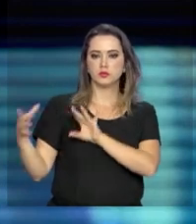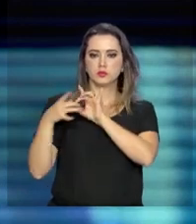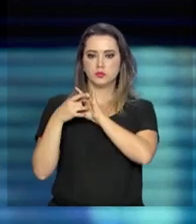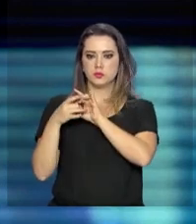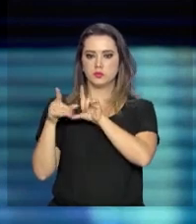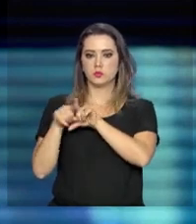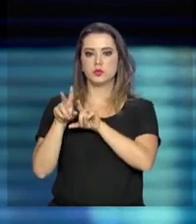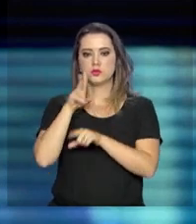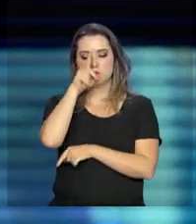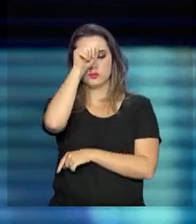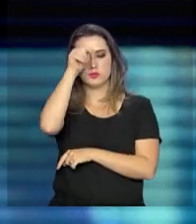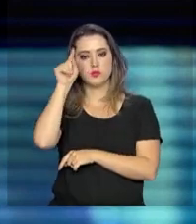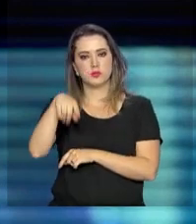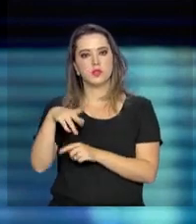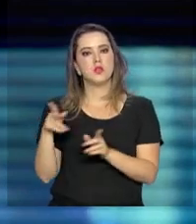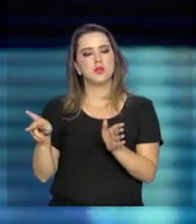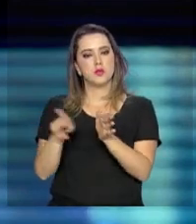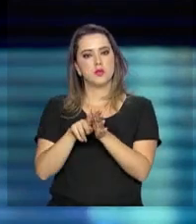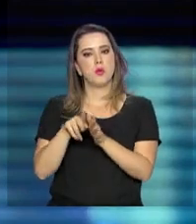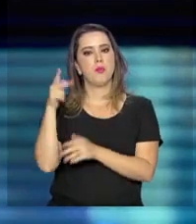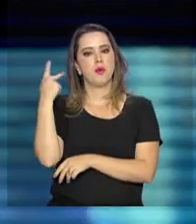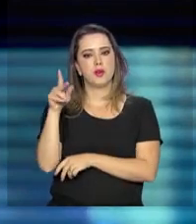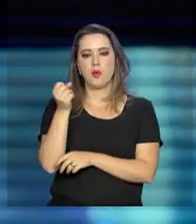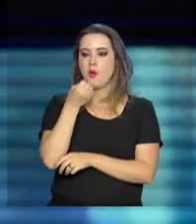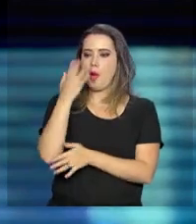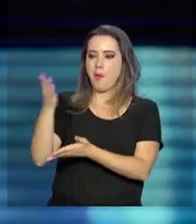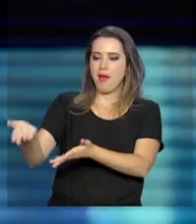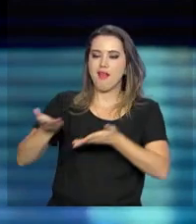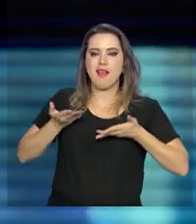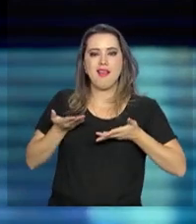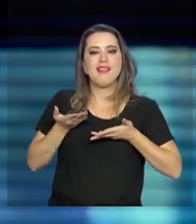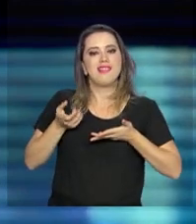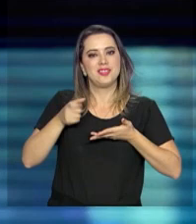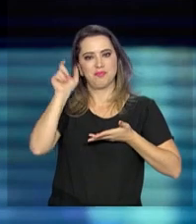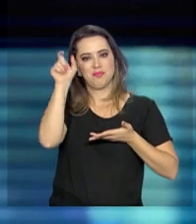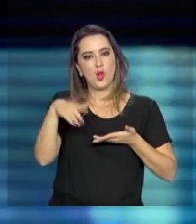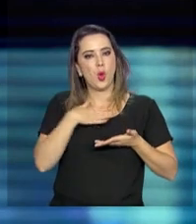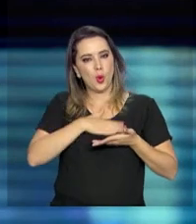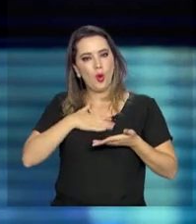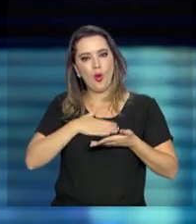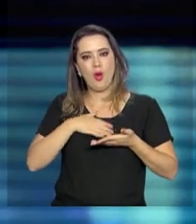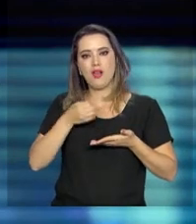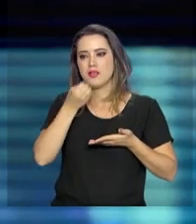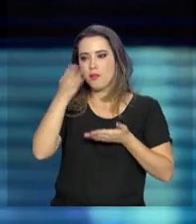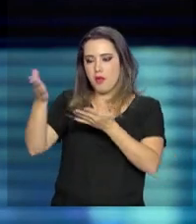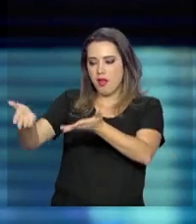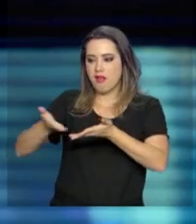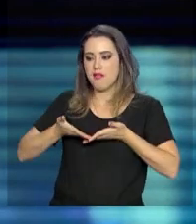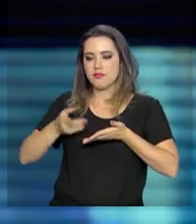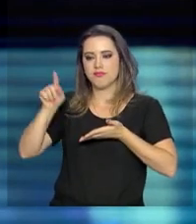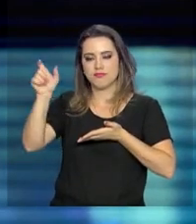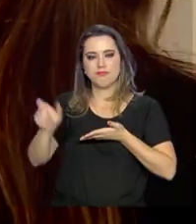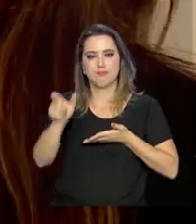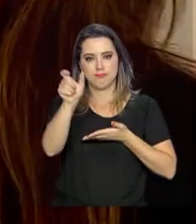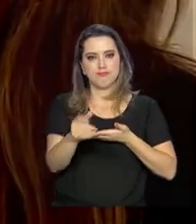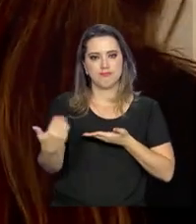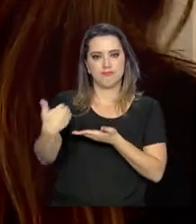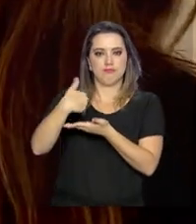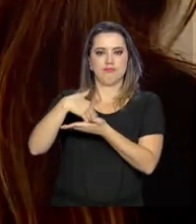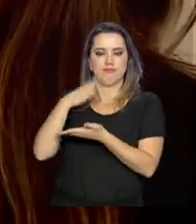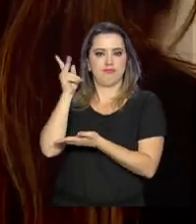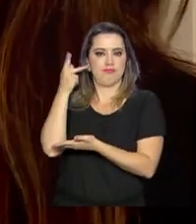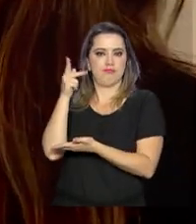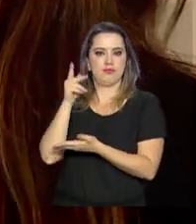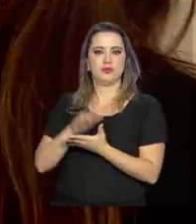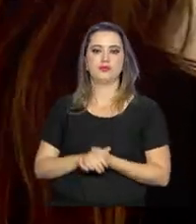muito fortes eu diria corporal é um povo muito acolhedor também é muito hospitaleiro e isso facilita bastante eu fui muito